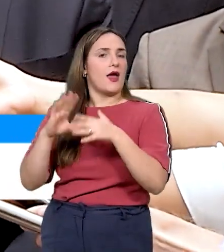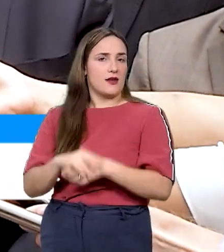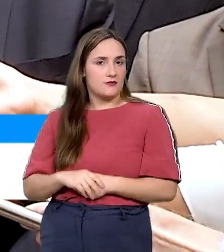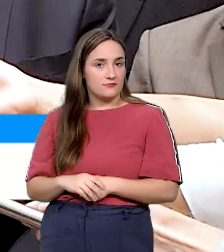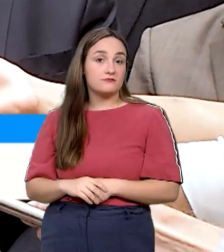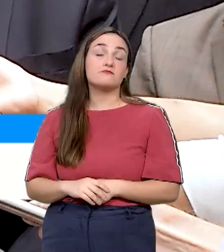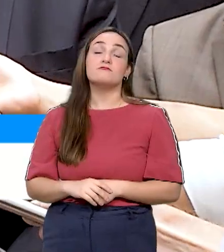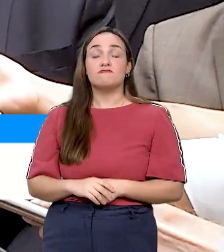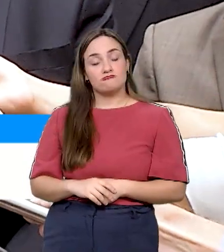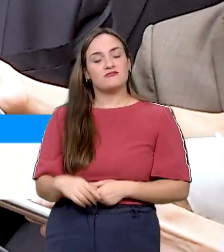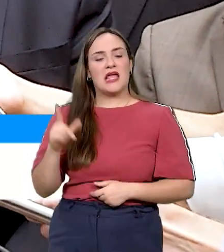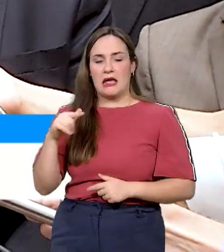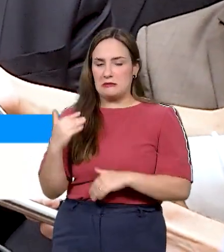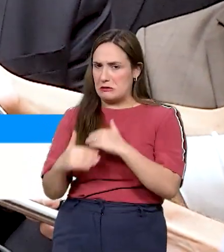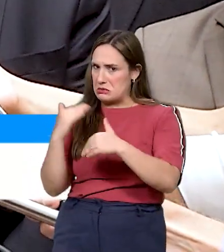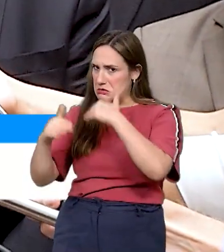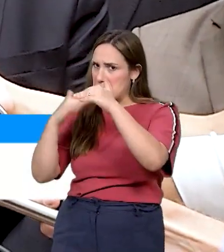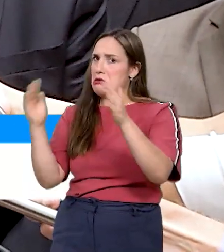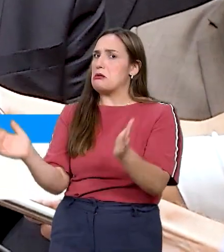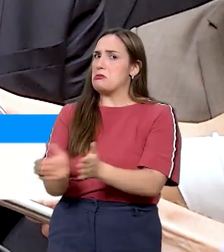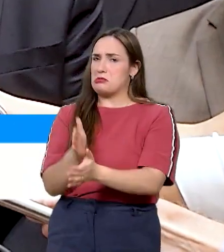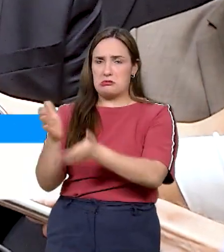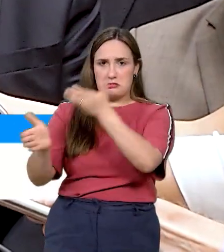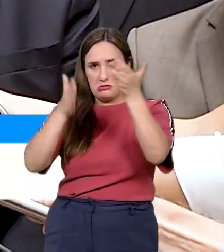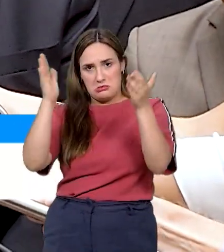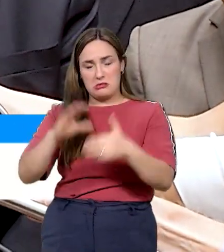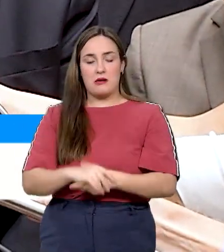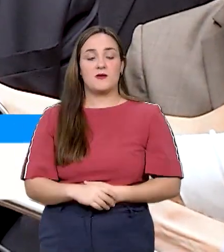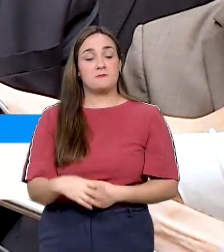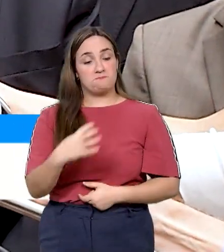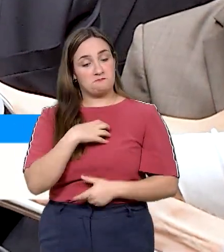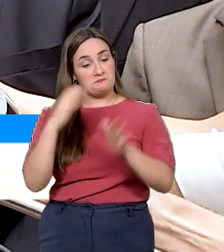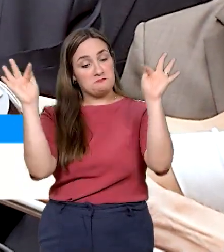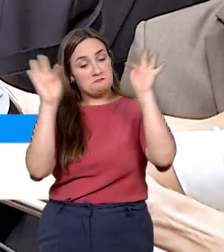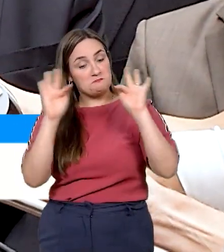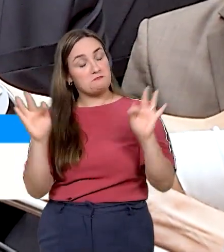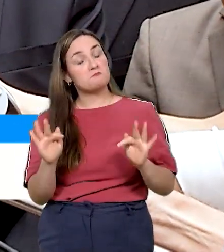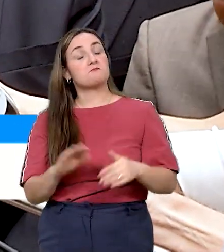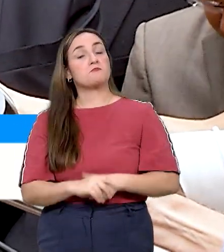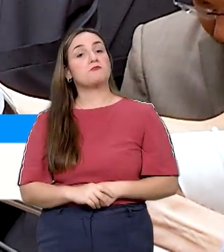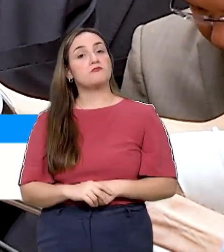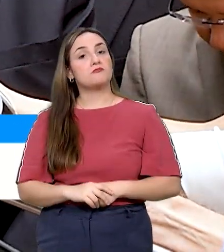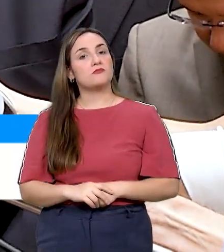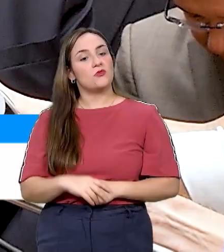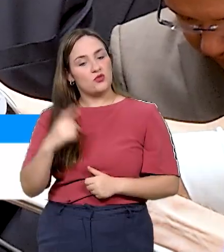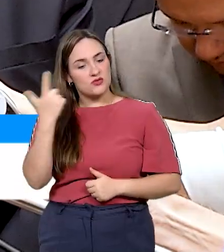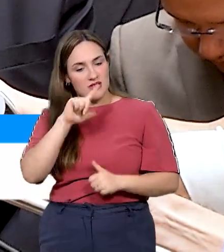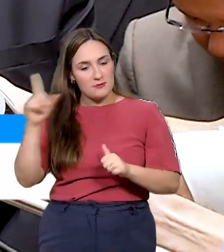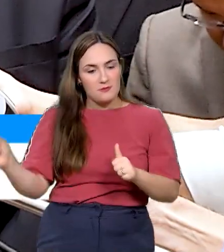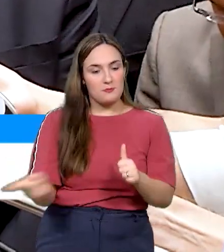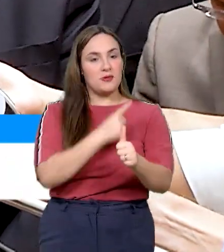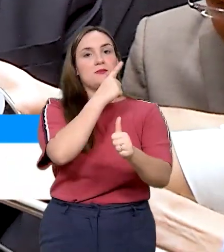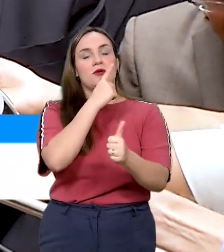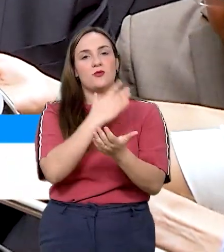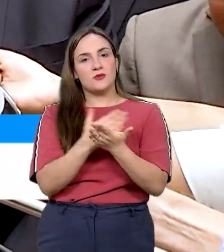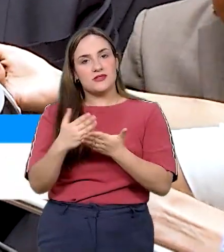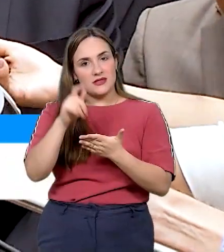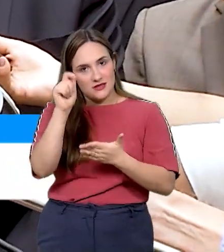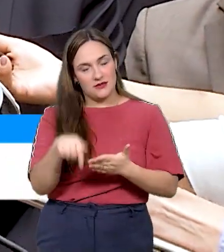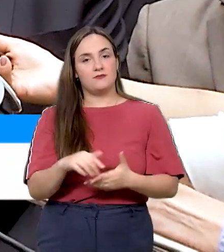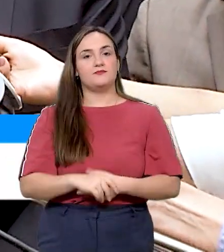como que está esse processo de liberação. Então, é um avanço fantástico. Nós estamos muito felizes por poder